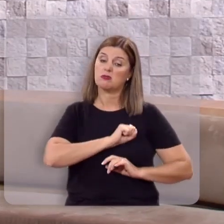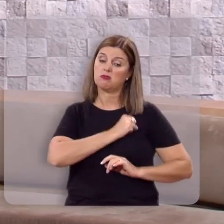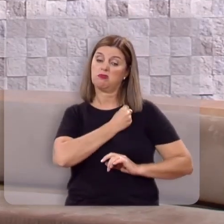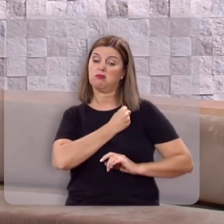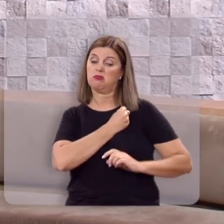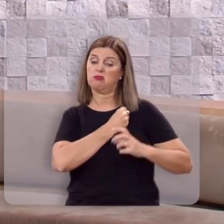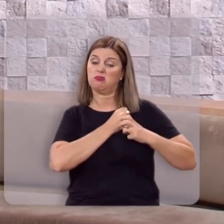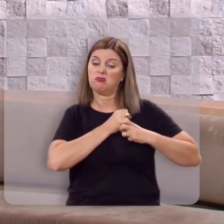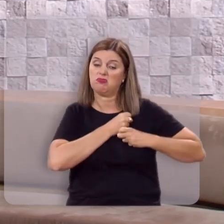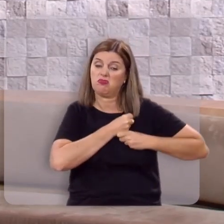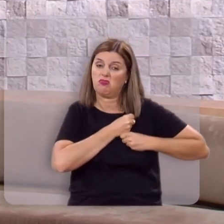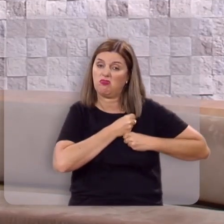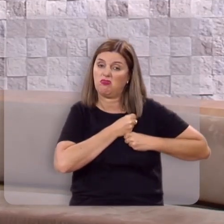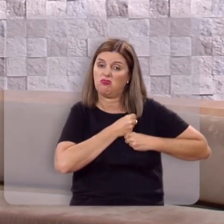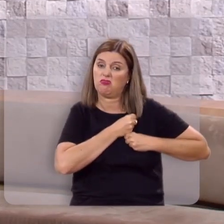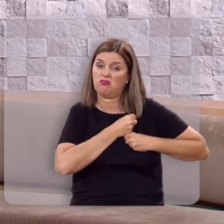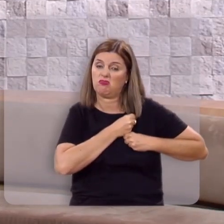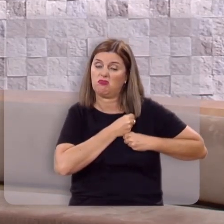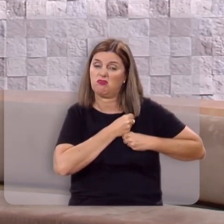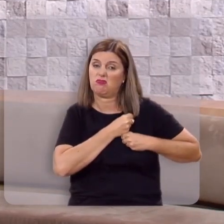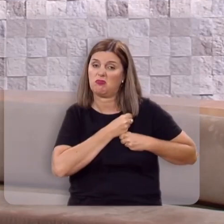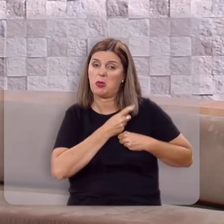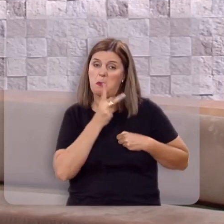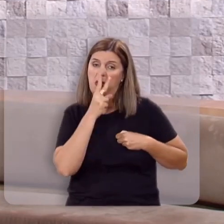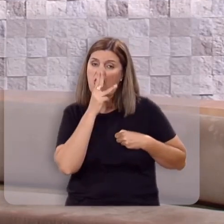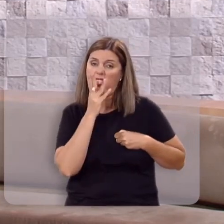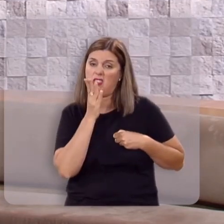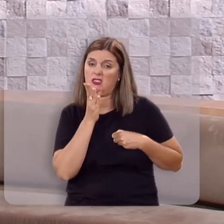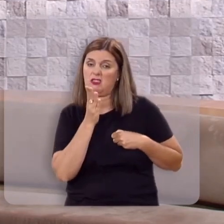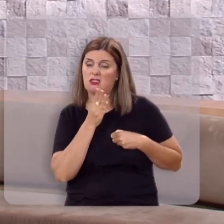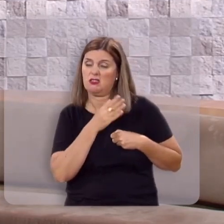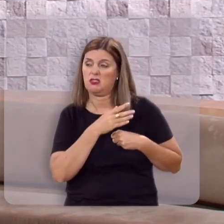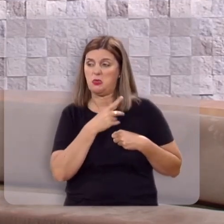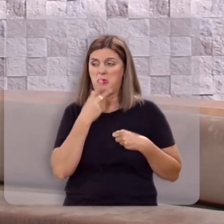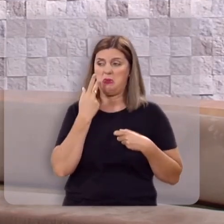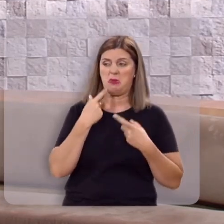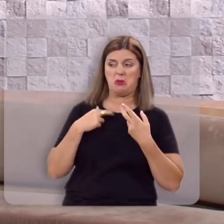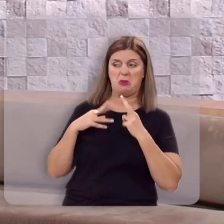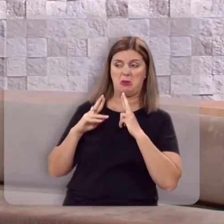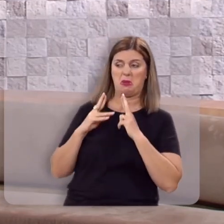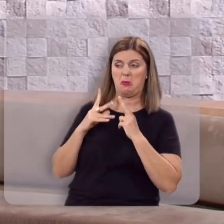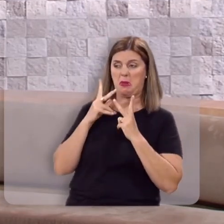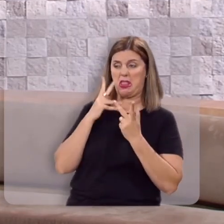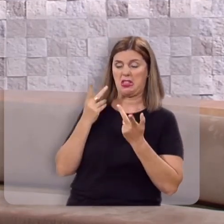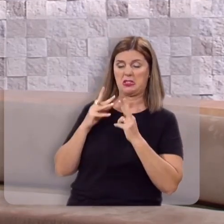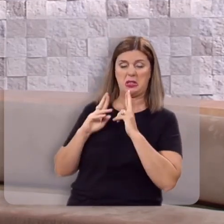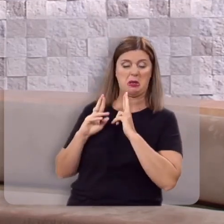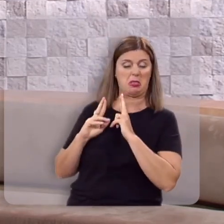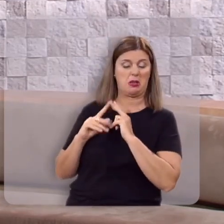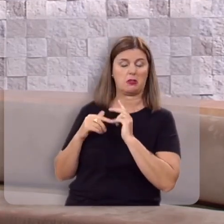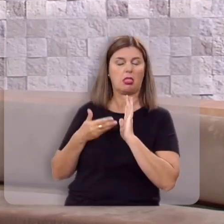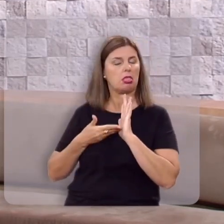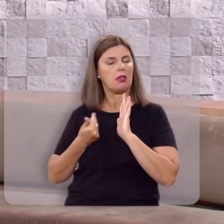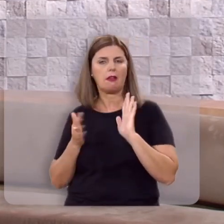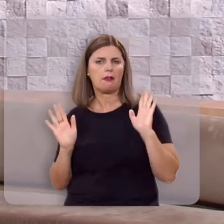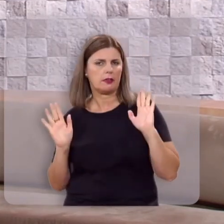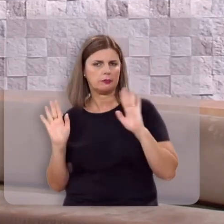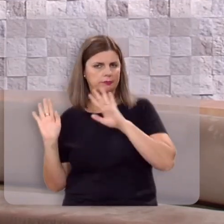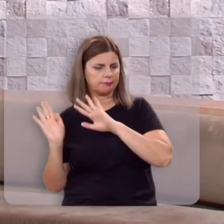De amargura, de ranço. Você ficar amargo. Tira isso da sua